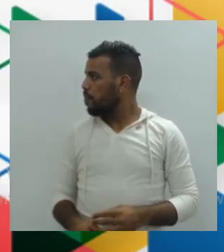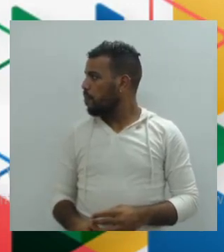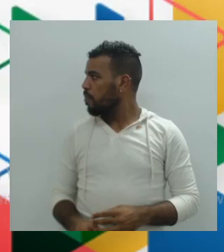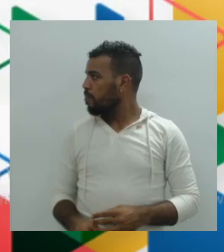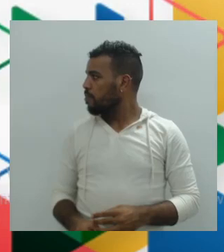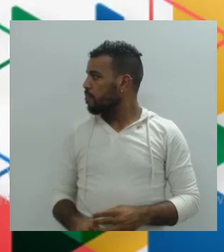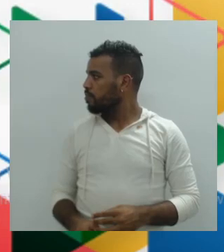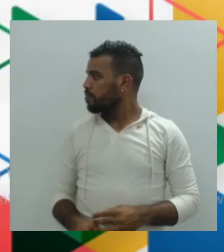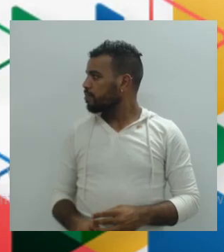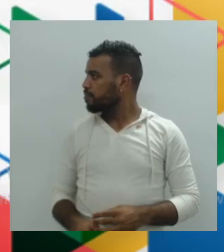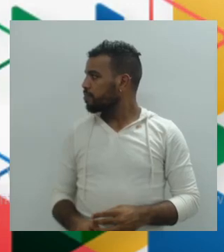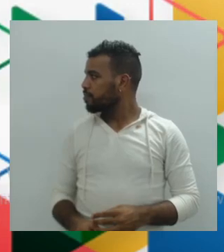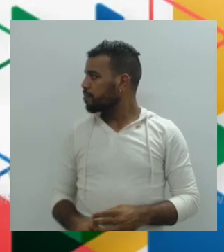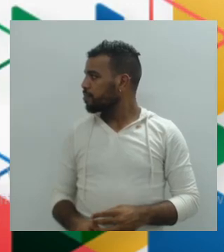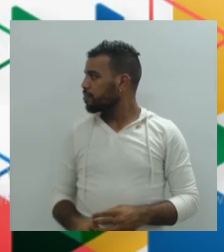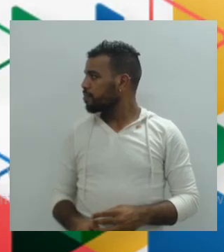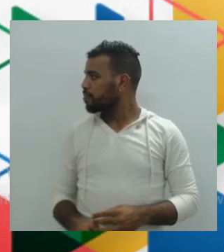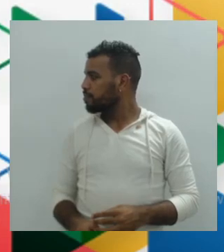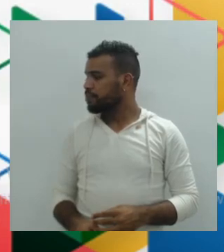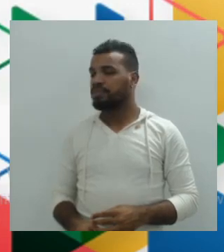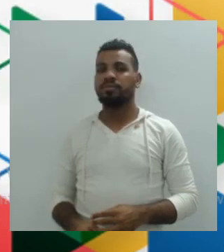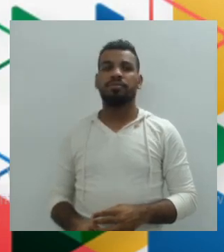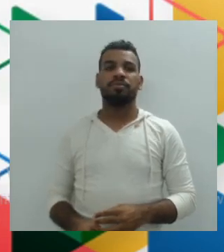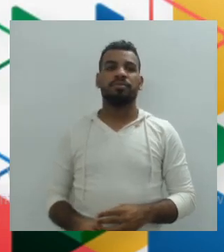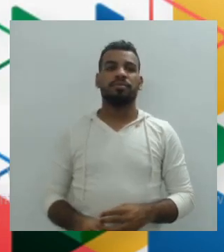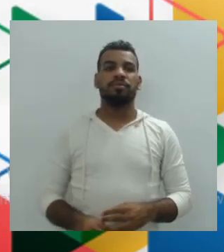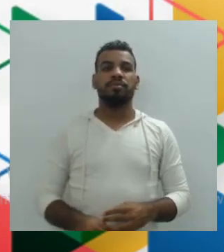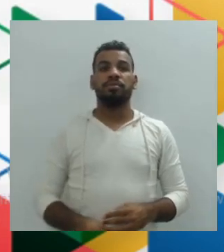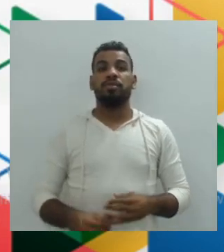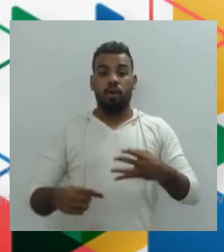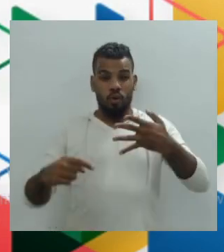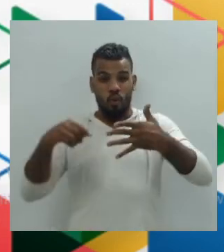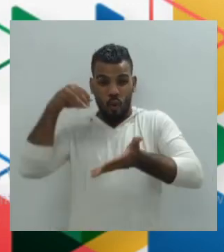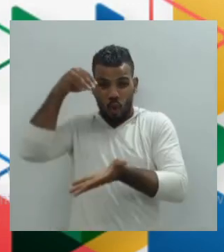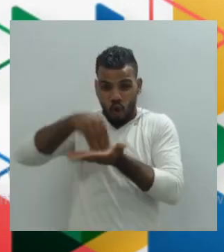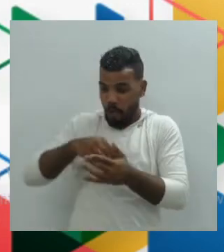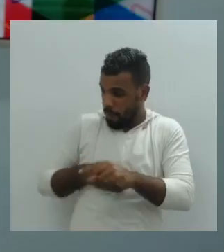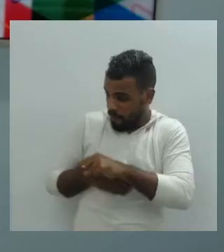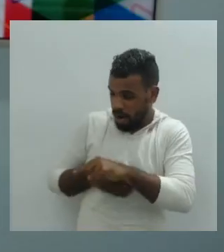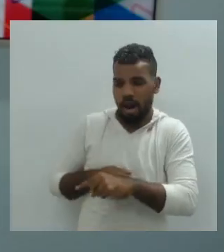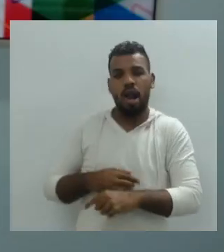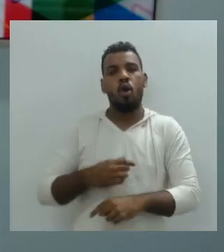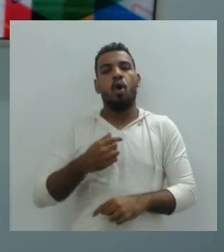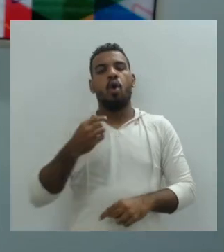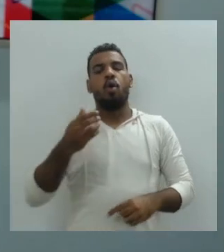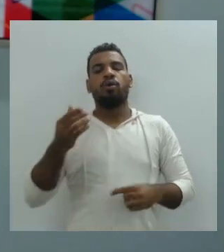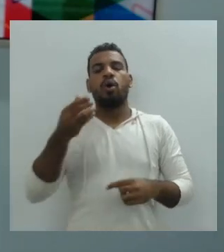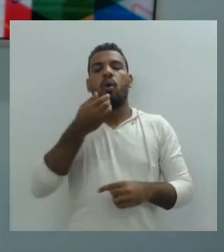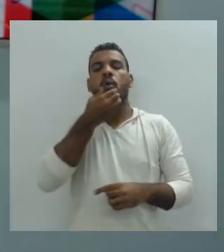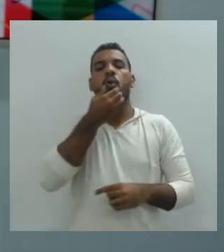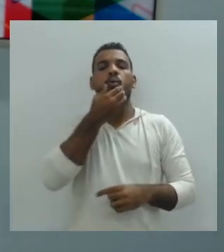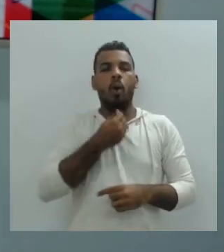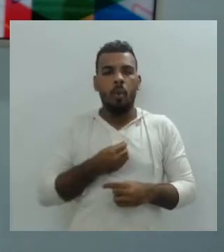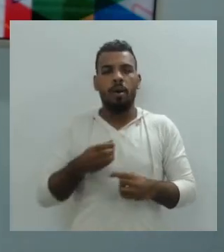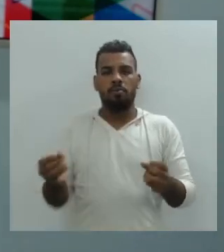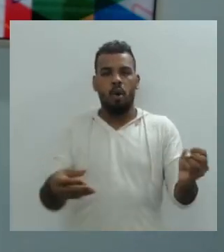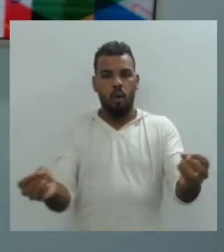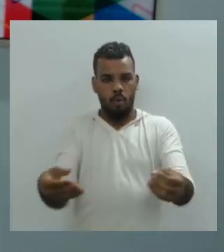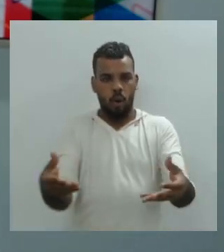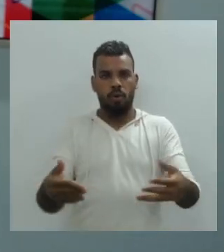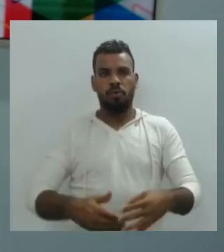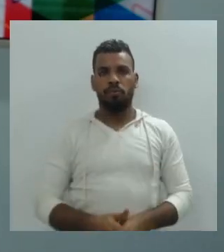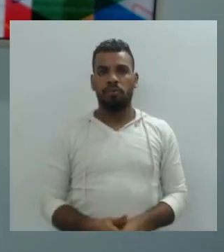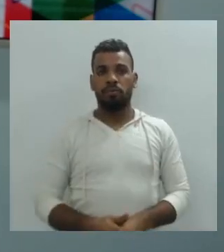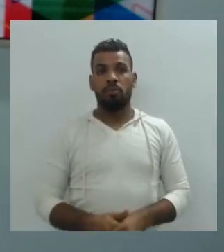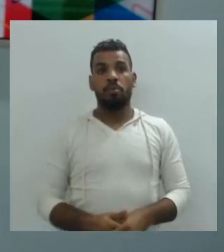Neandertal, e o Homo sapiens sapiens, ou homem moderno. Traz para mim, Robertão. Esses exemplos e